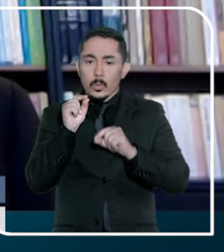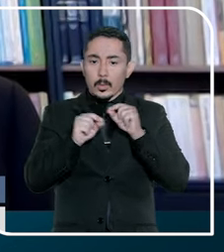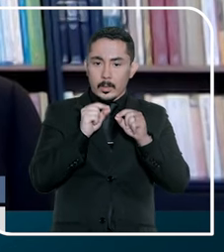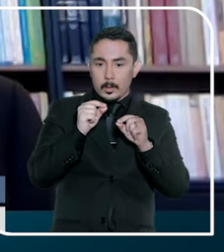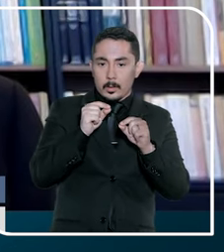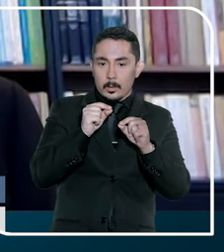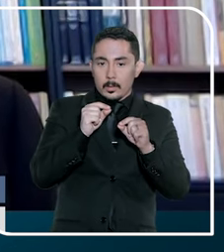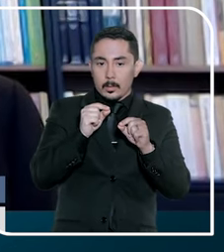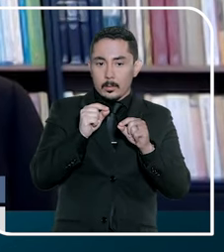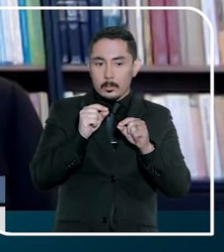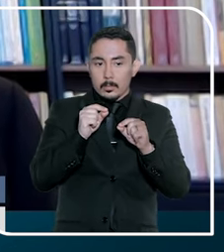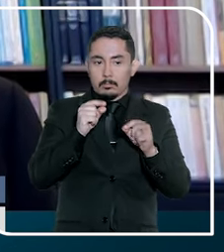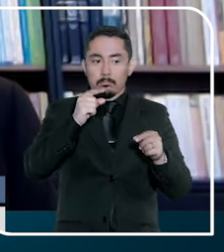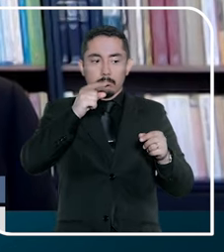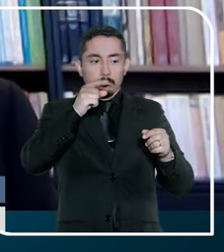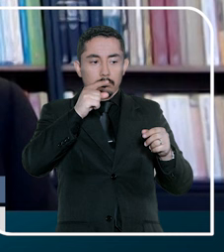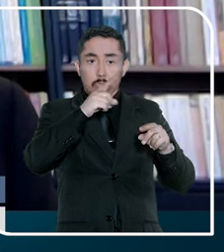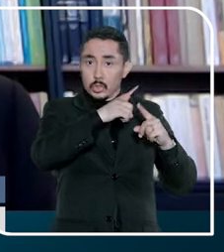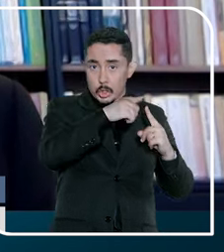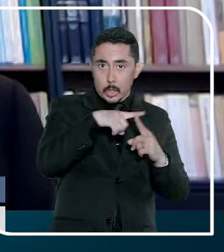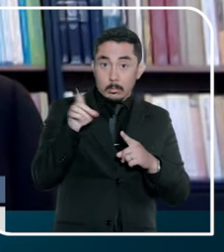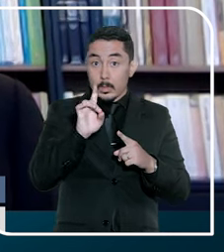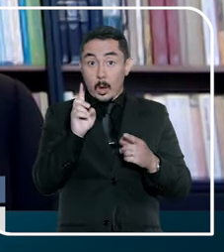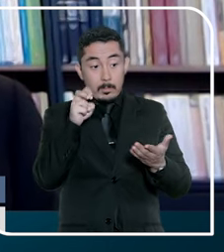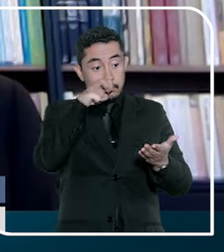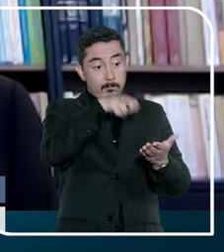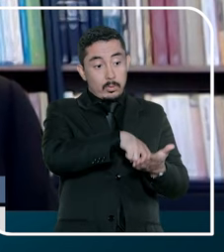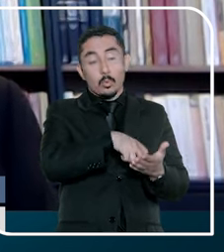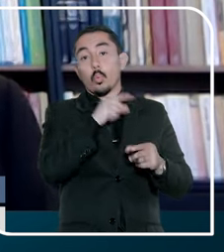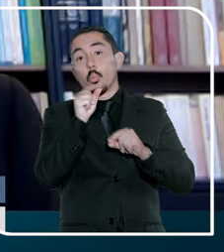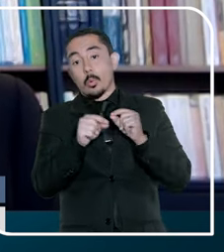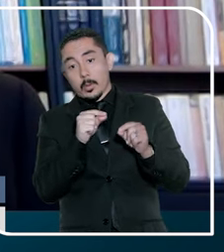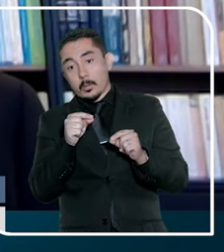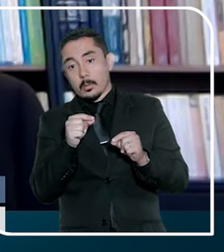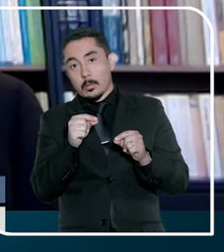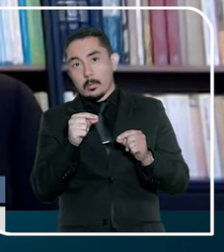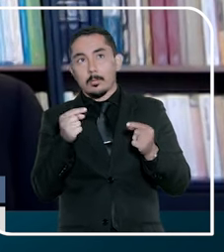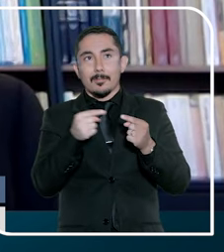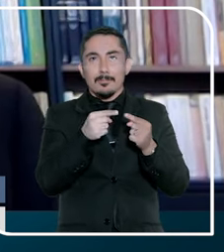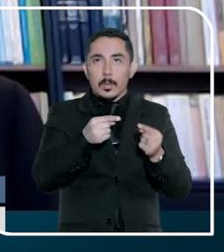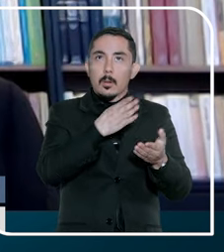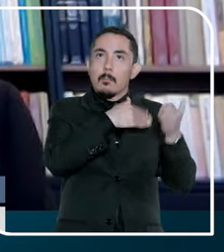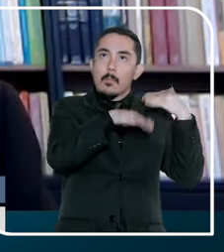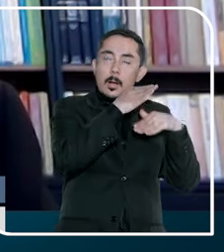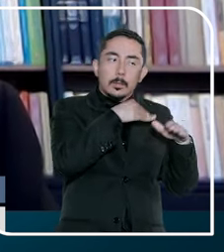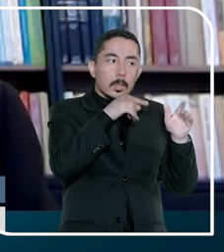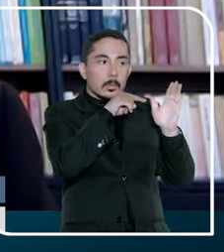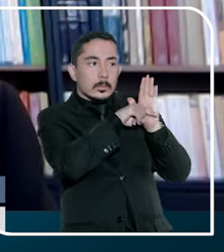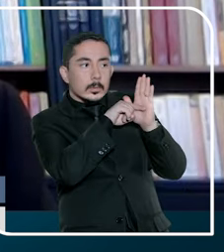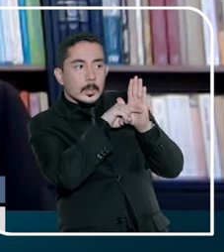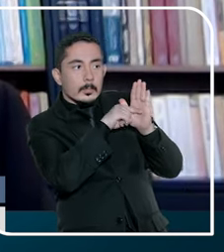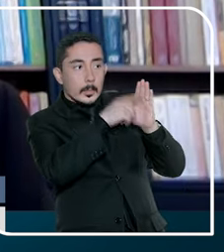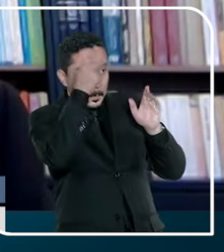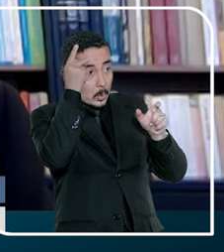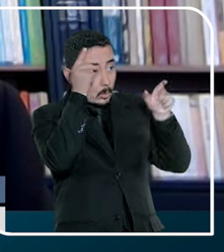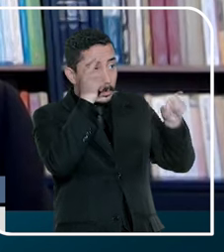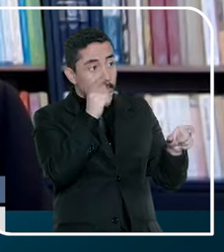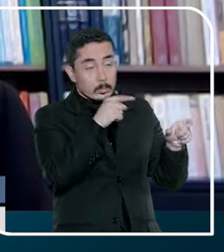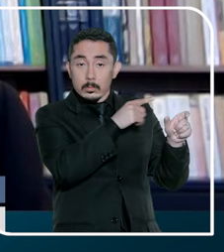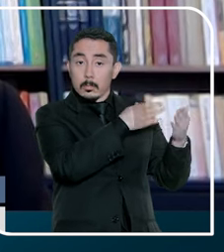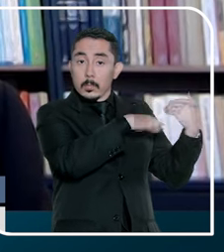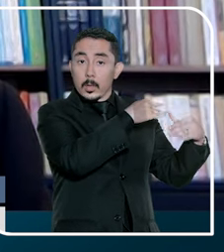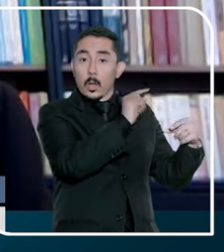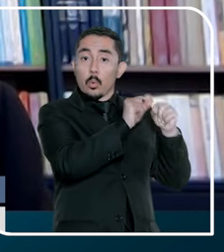ampla e que permite então a consideração dos antecedentes eh os antecedentes eles têm uma relação com a com o